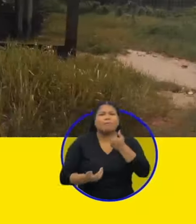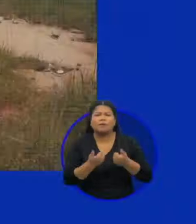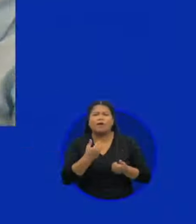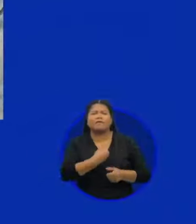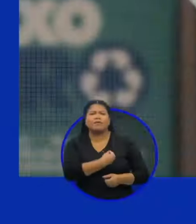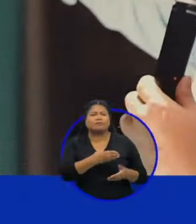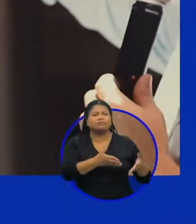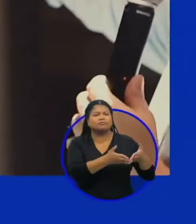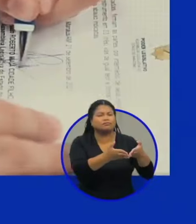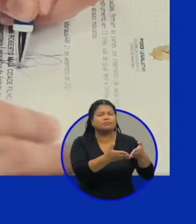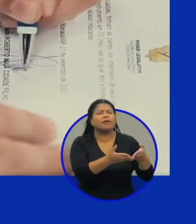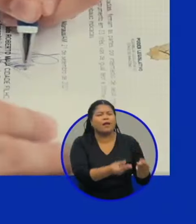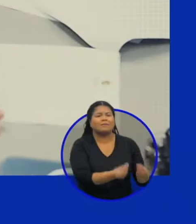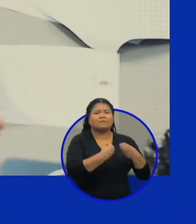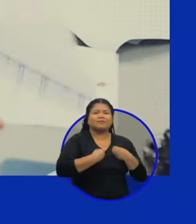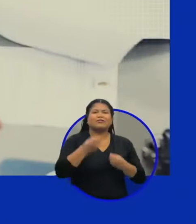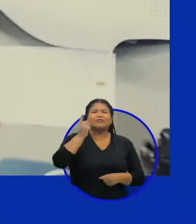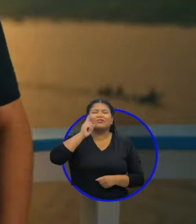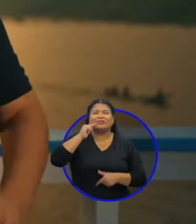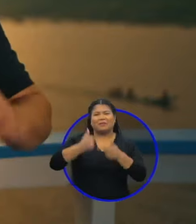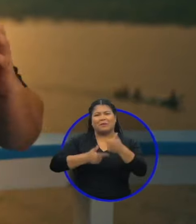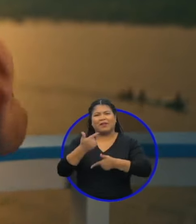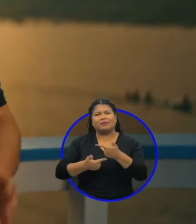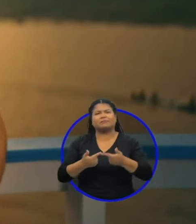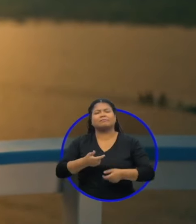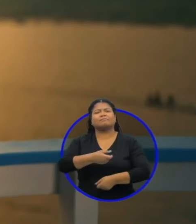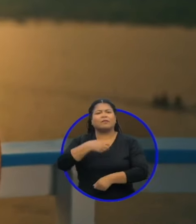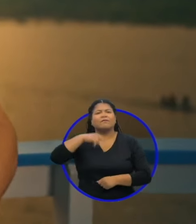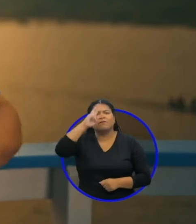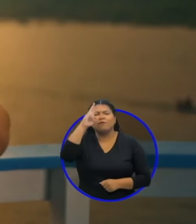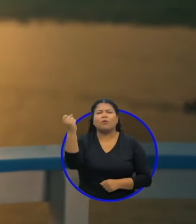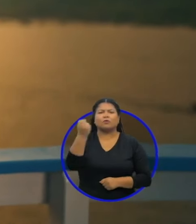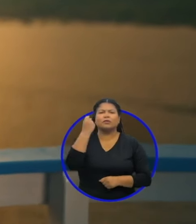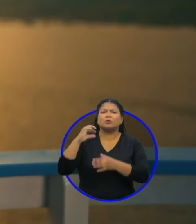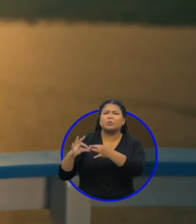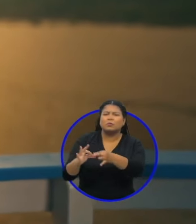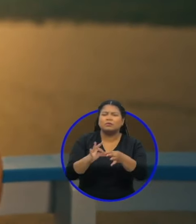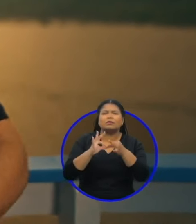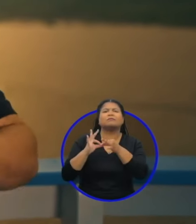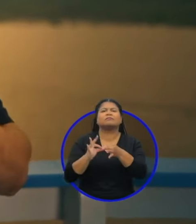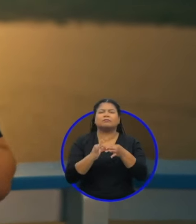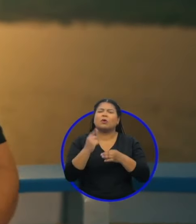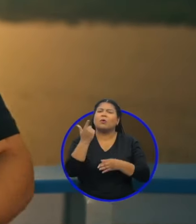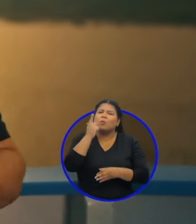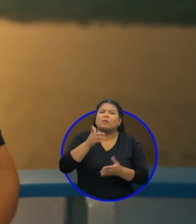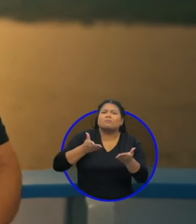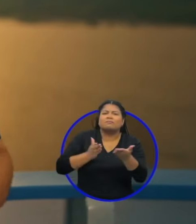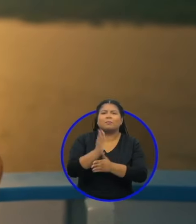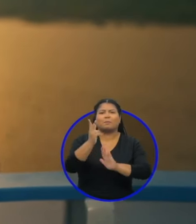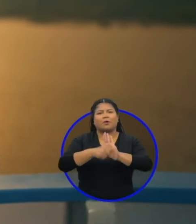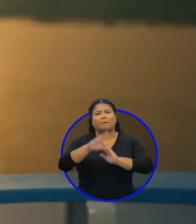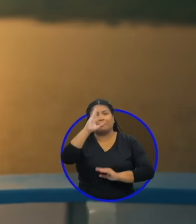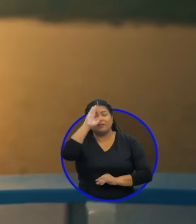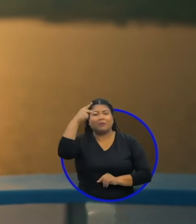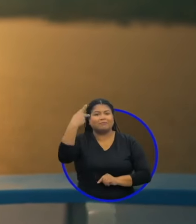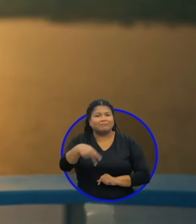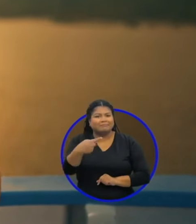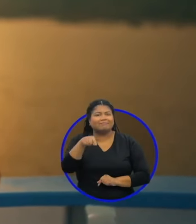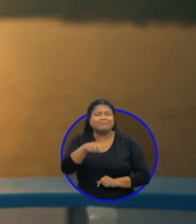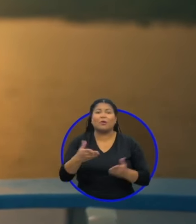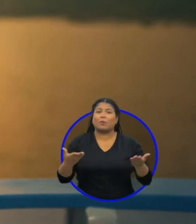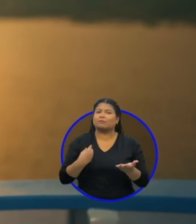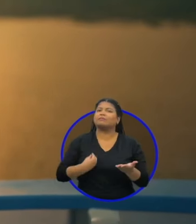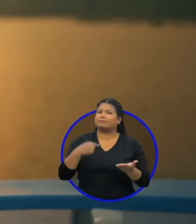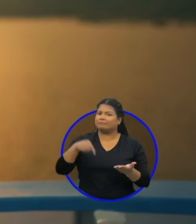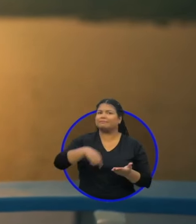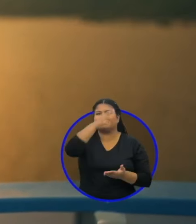dessa vida no Rio me ajudam diariamente. Foi com muita força e com muita união que ajudei a aprovar os principais projetos